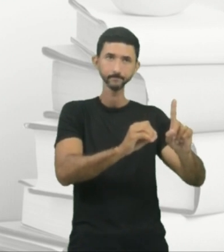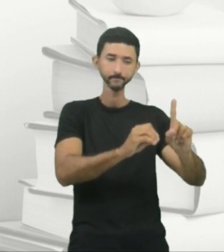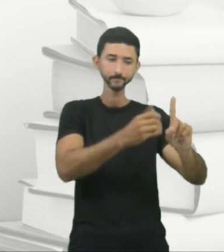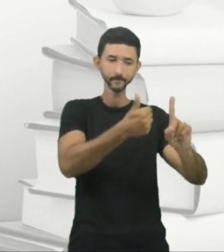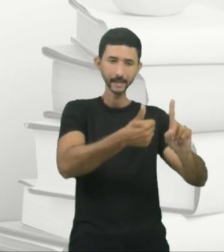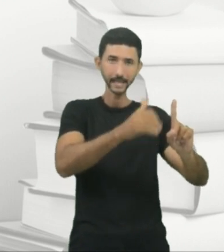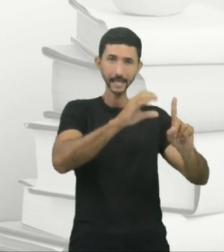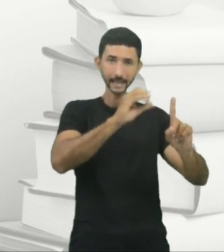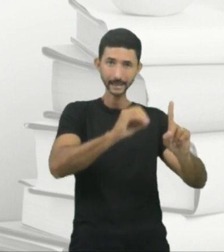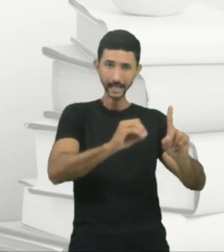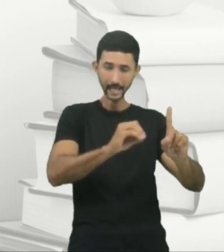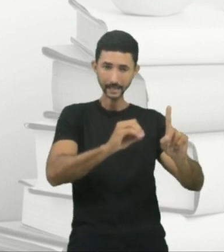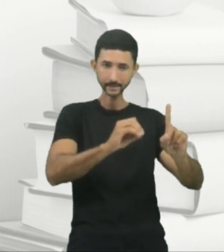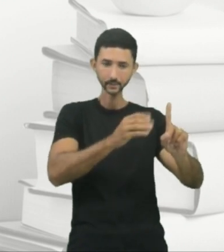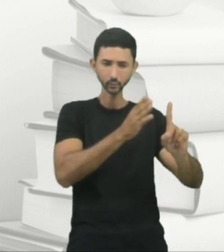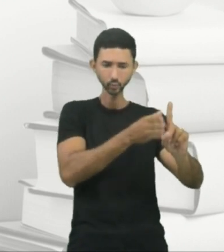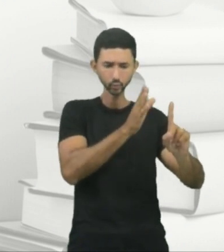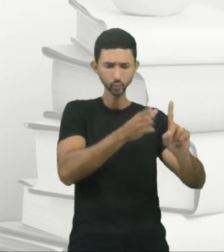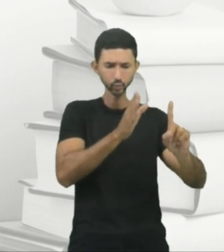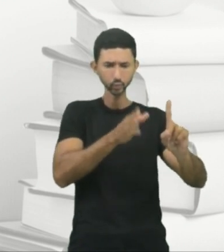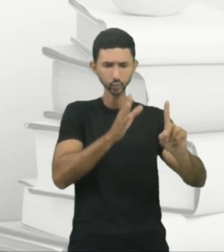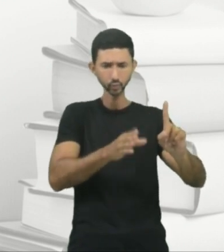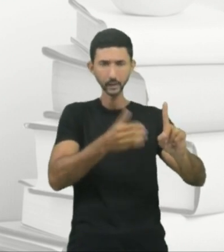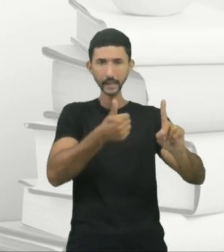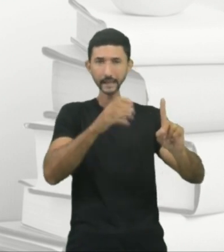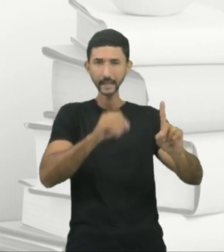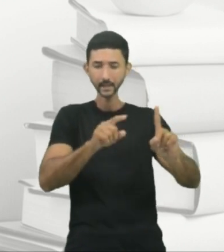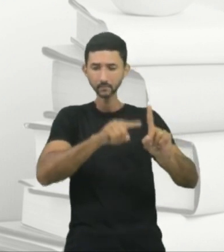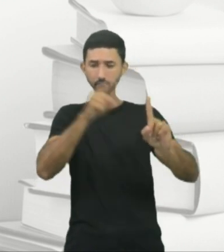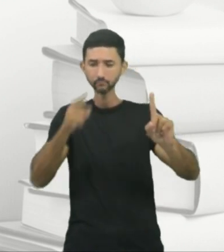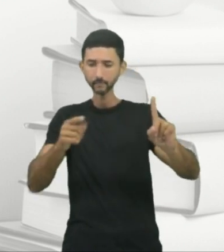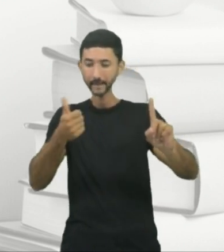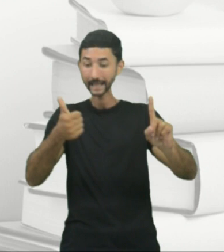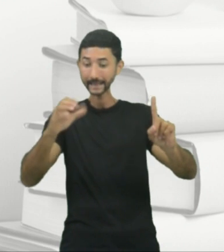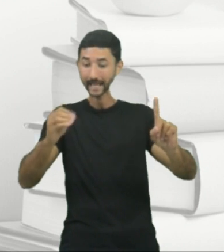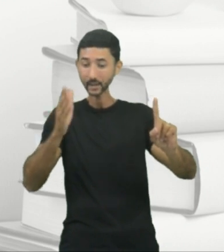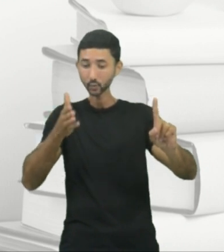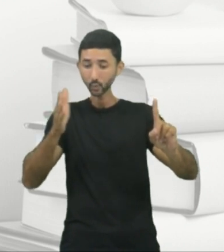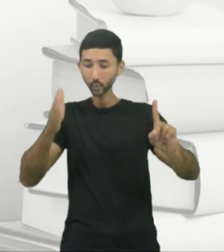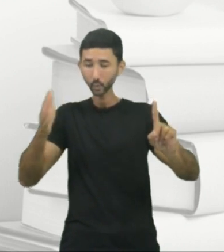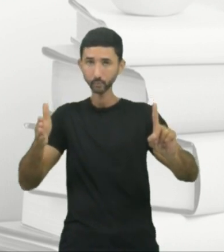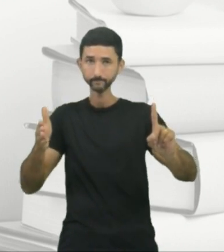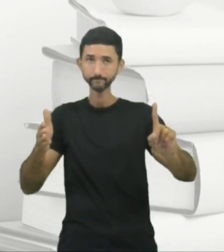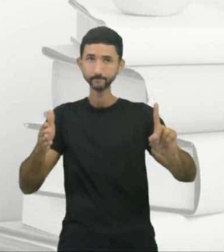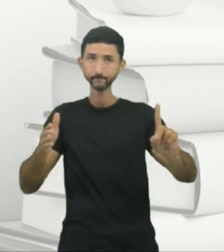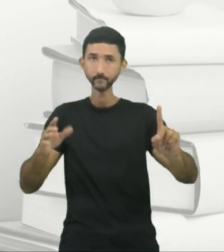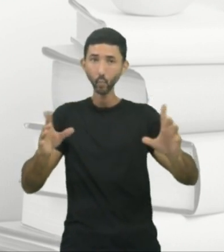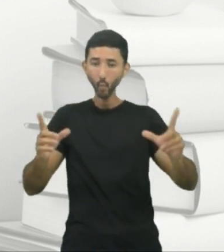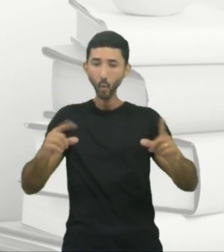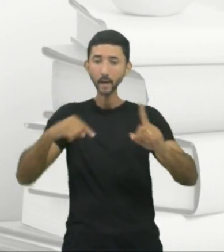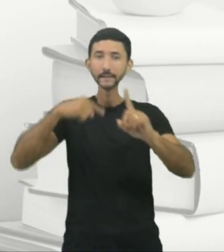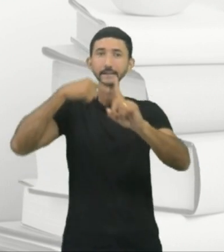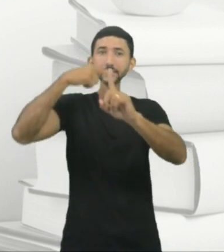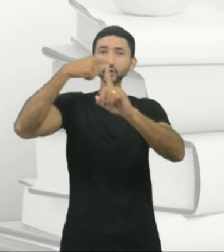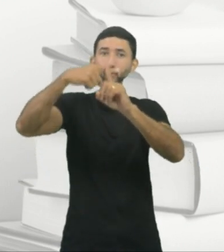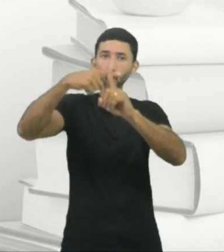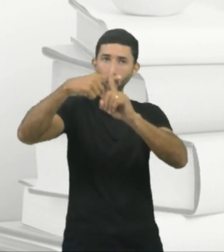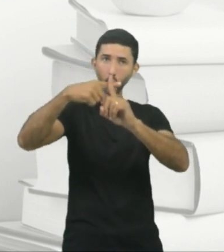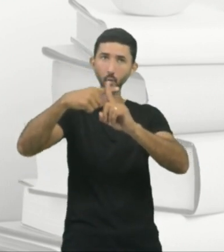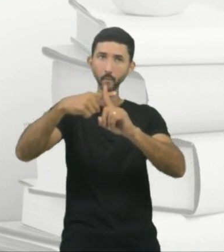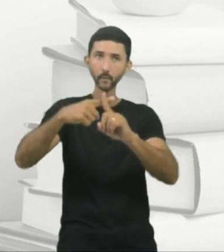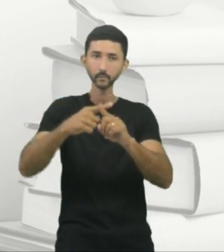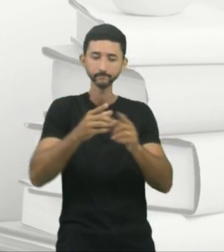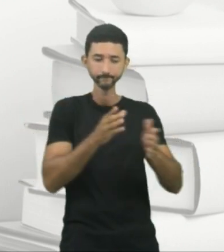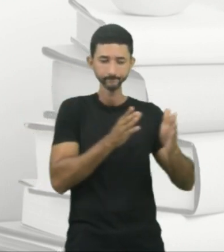Então, eu tenho 10 pontinhos aqui e 10 pontinhos aqui, que quando eu somo